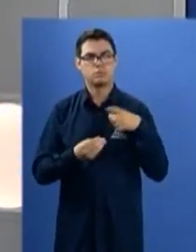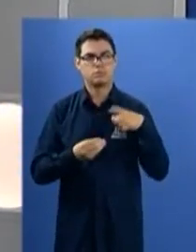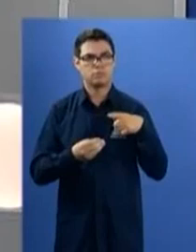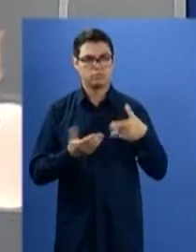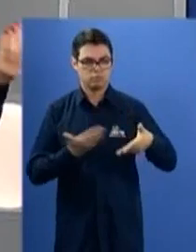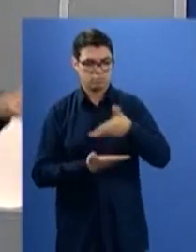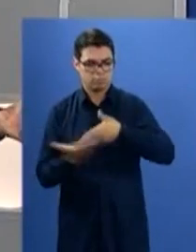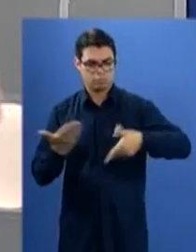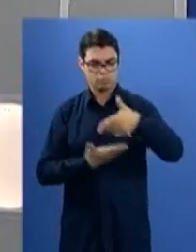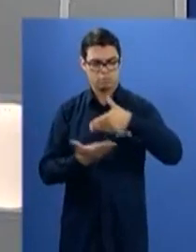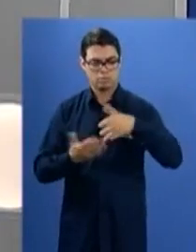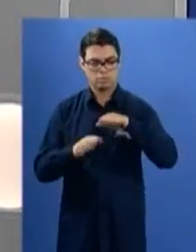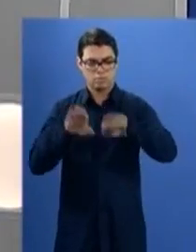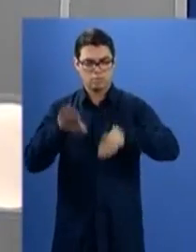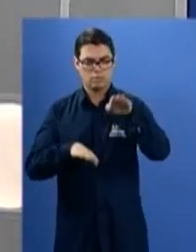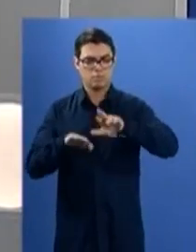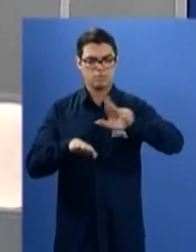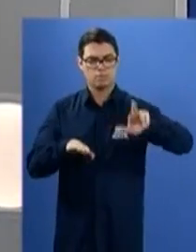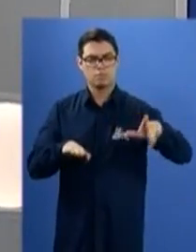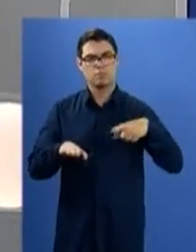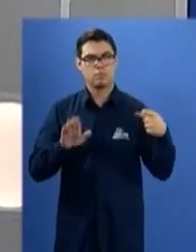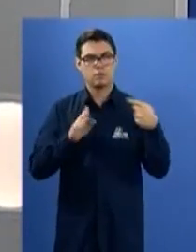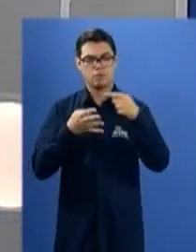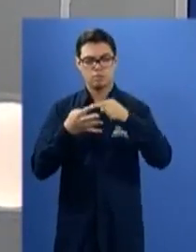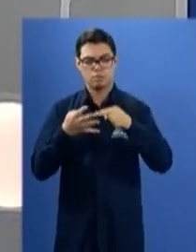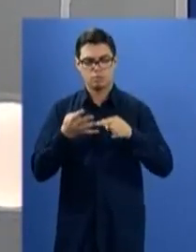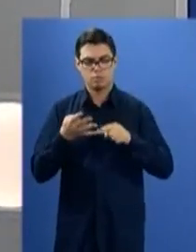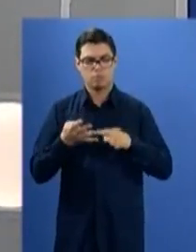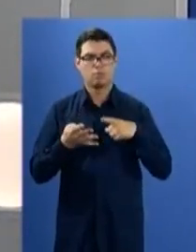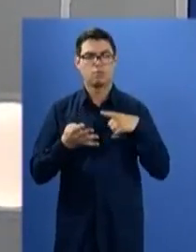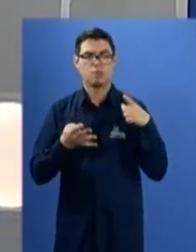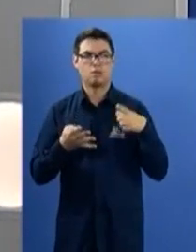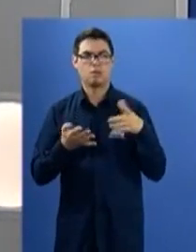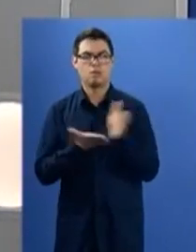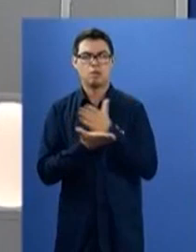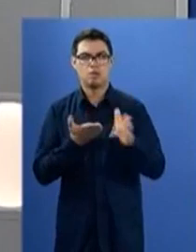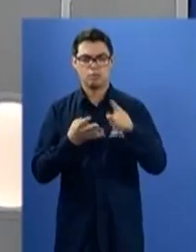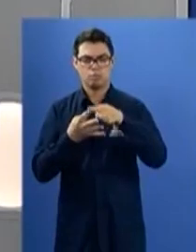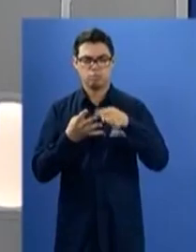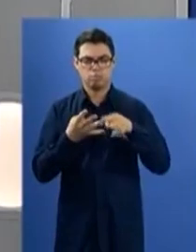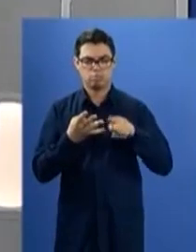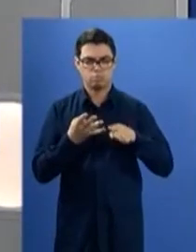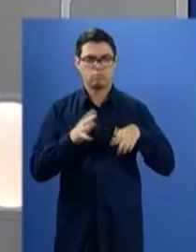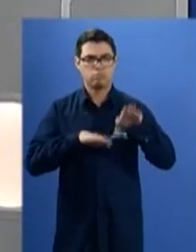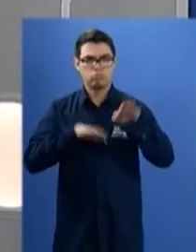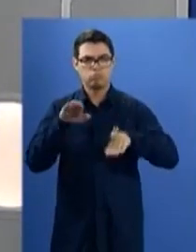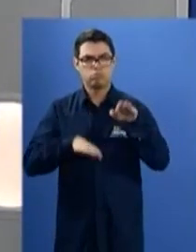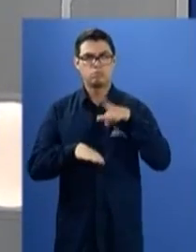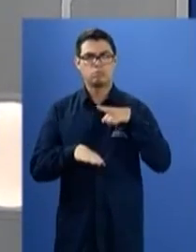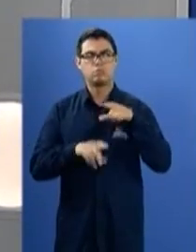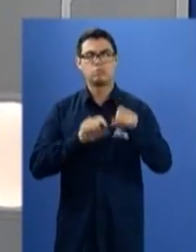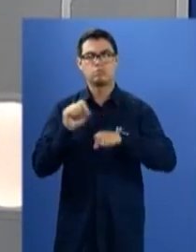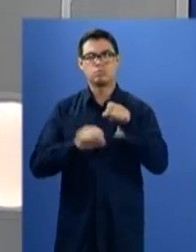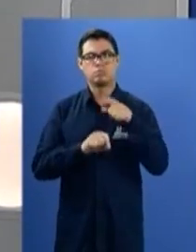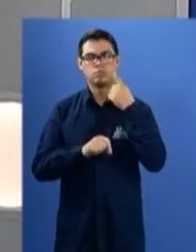muitas variáveis, como nós acabamos de ver. Existem algumas variáveis que são comuns a todos os processos